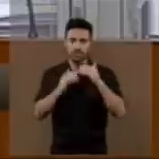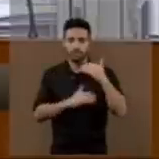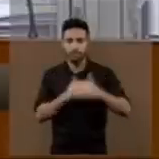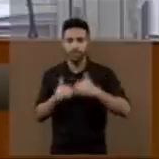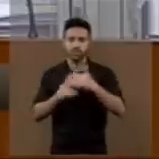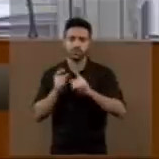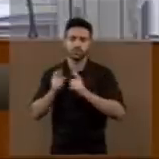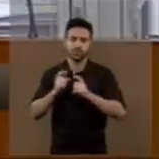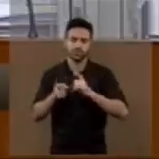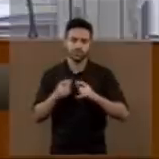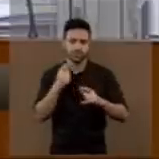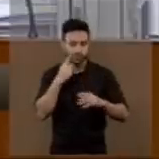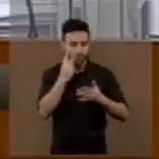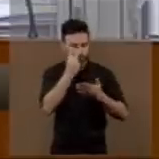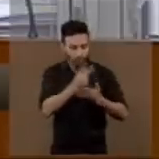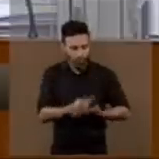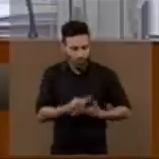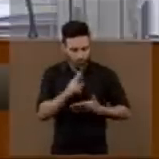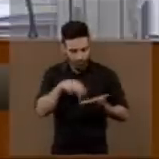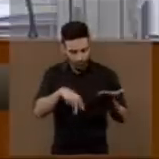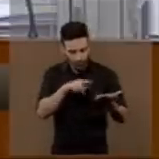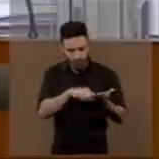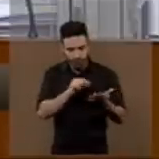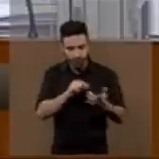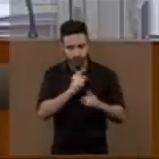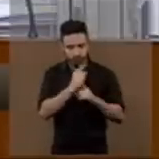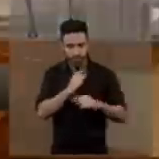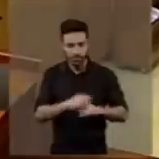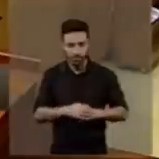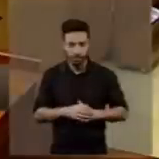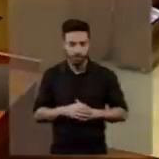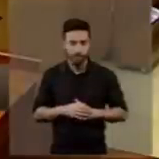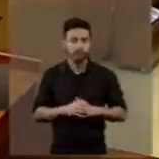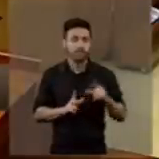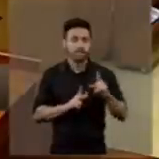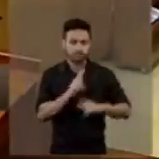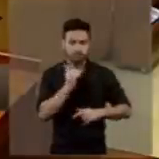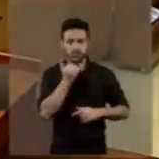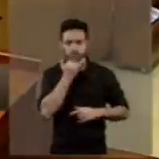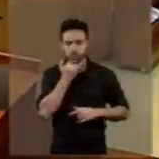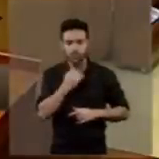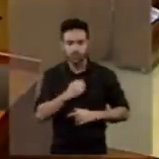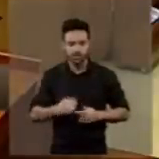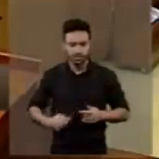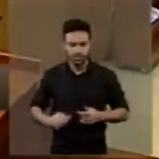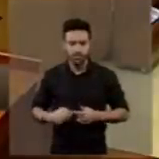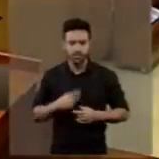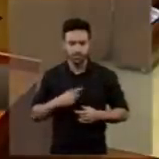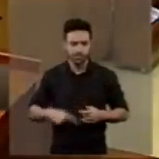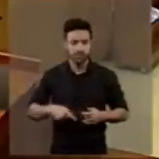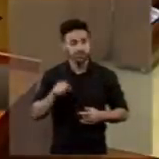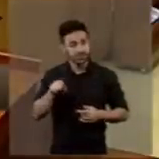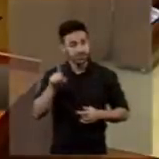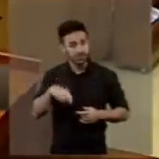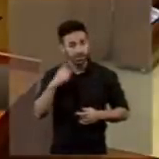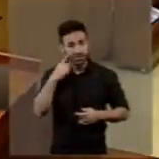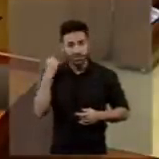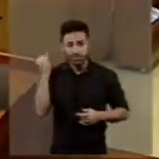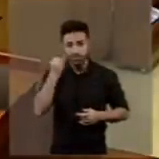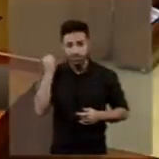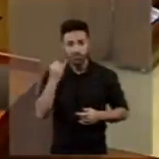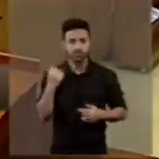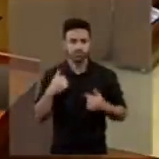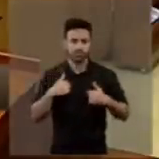Estou procurando exatamente essa parte. Presidente, esse é um ponto importante a ser esclarecido. Essencial. Eu já